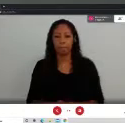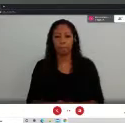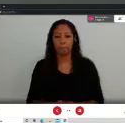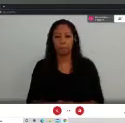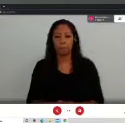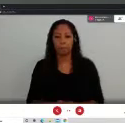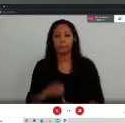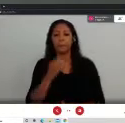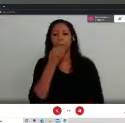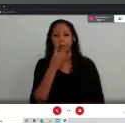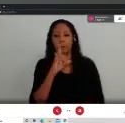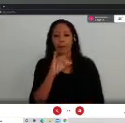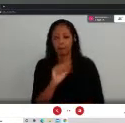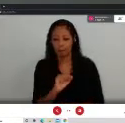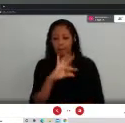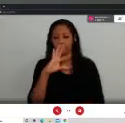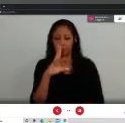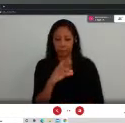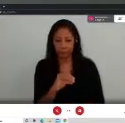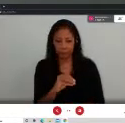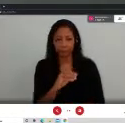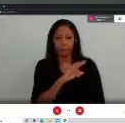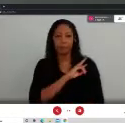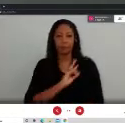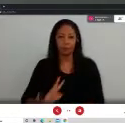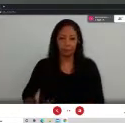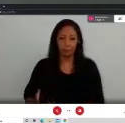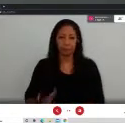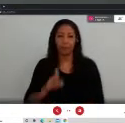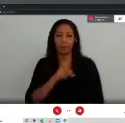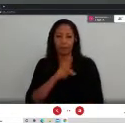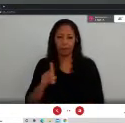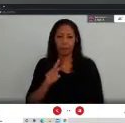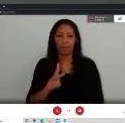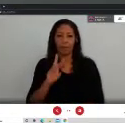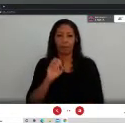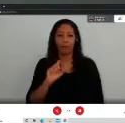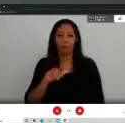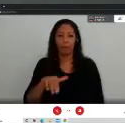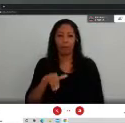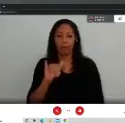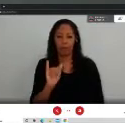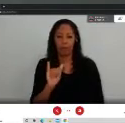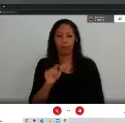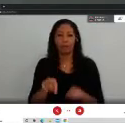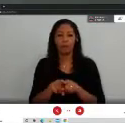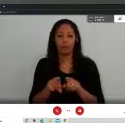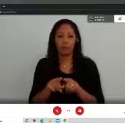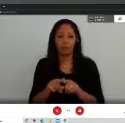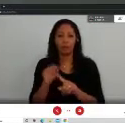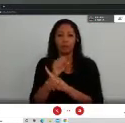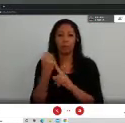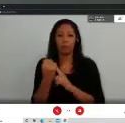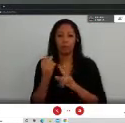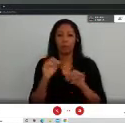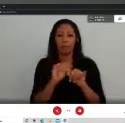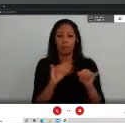Bom dia a todos, bom dia, senhores vereadores, presidente Ivone, sociedade parnamirinense, que nos